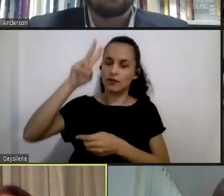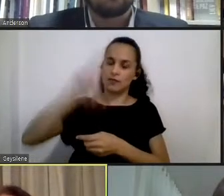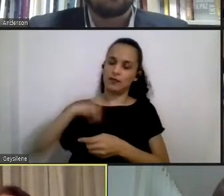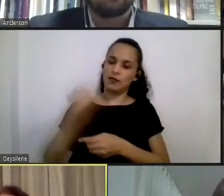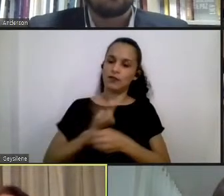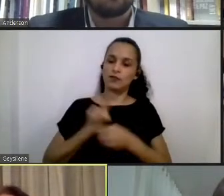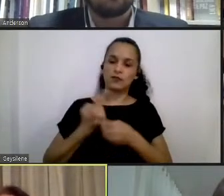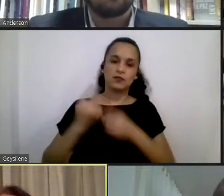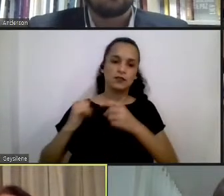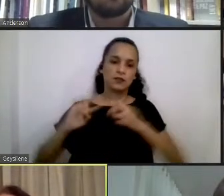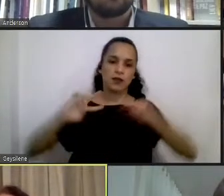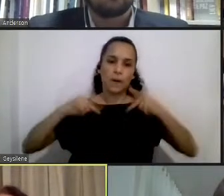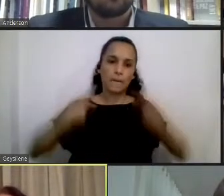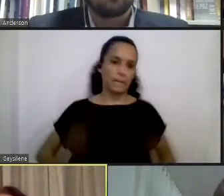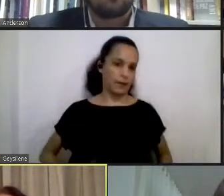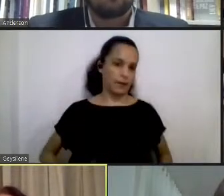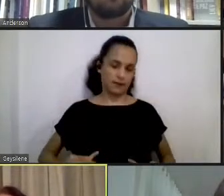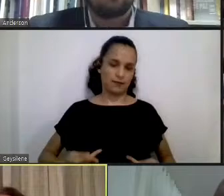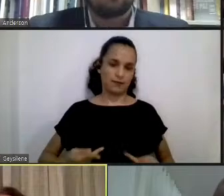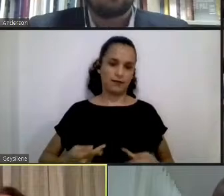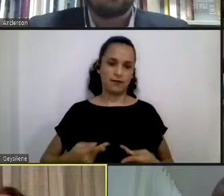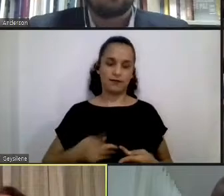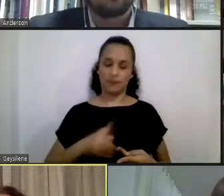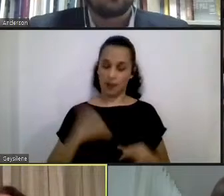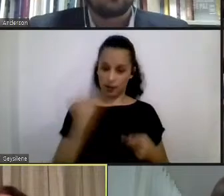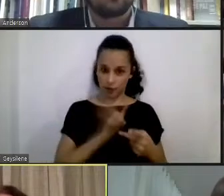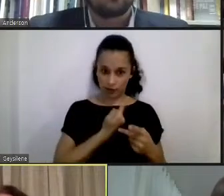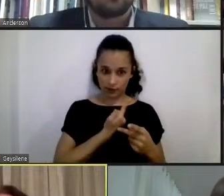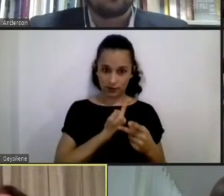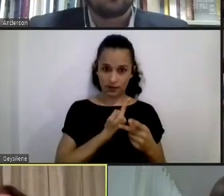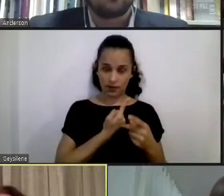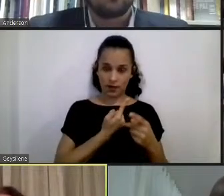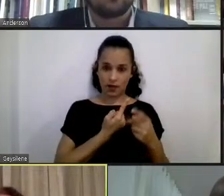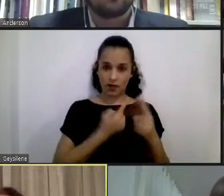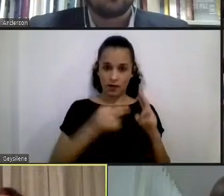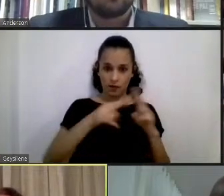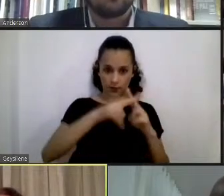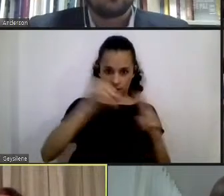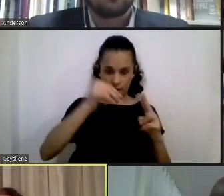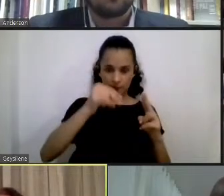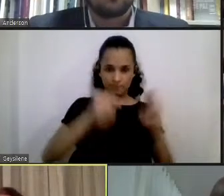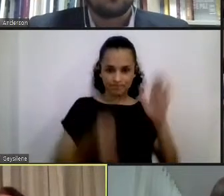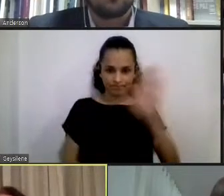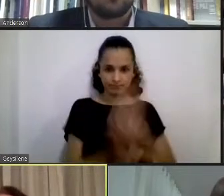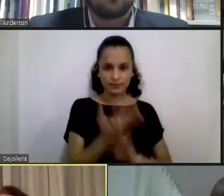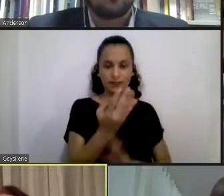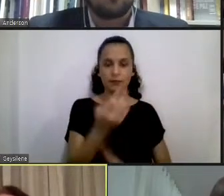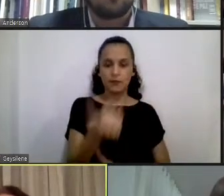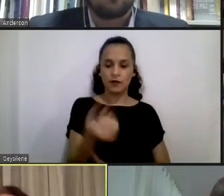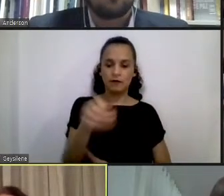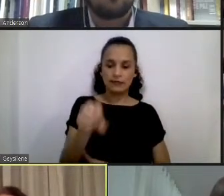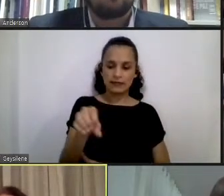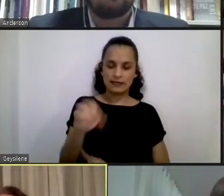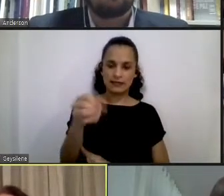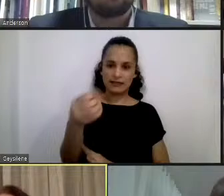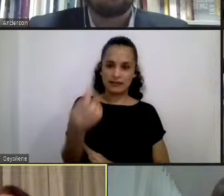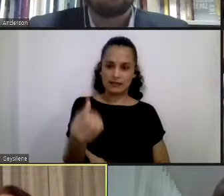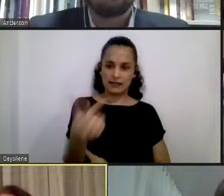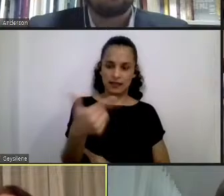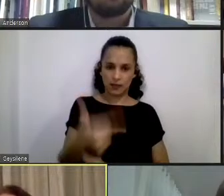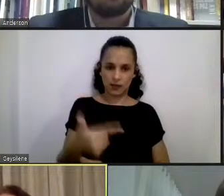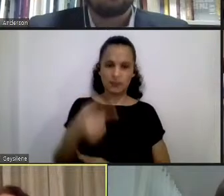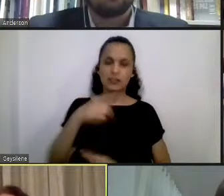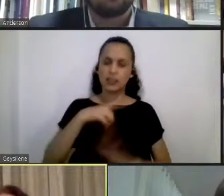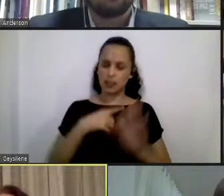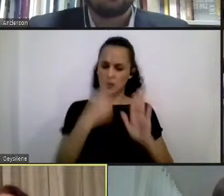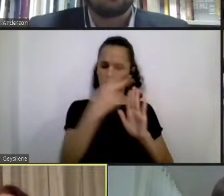humanidade. A nossa universidade foi inaugurada em 1962 com um projeto pedagógico